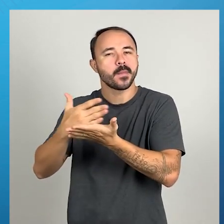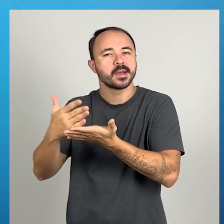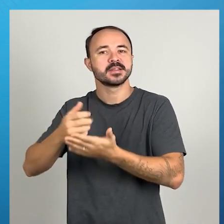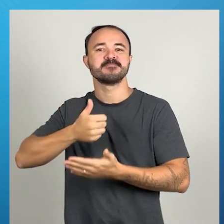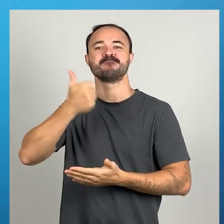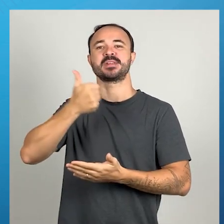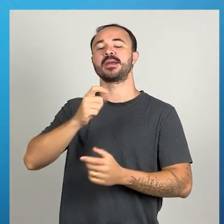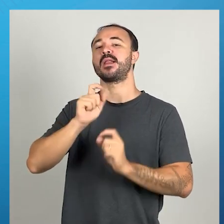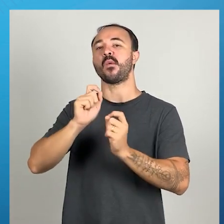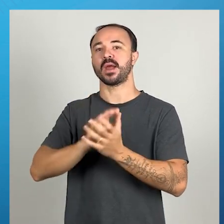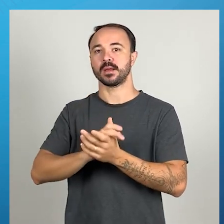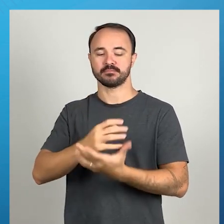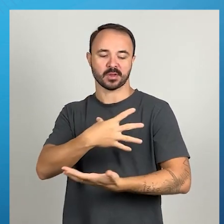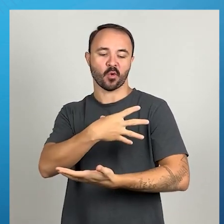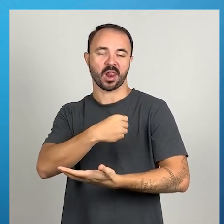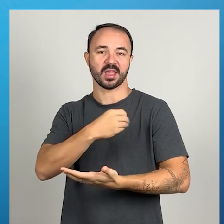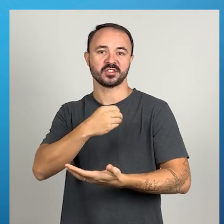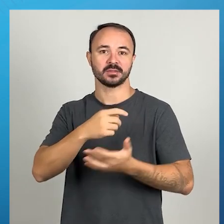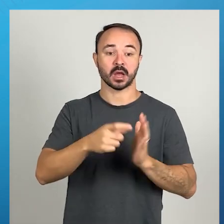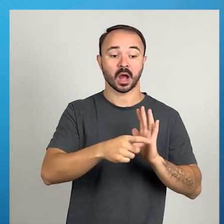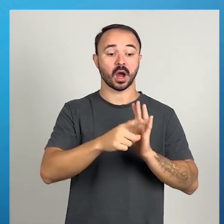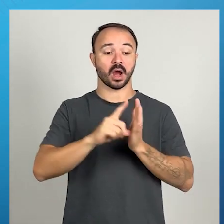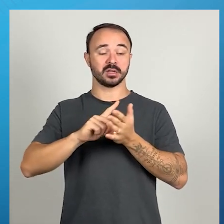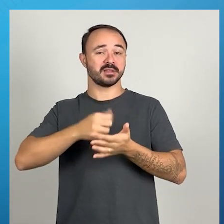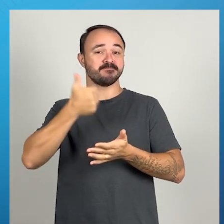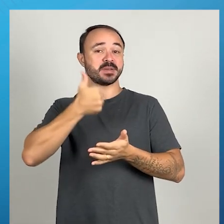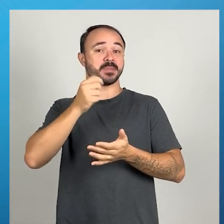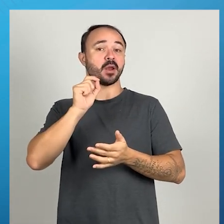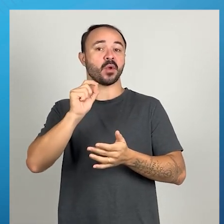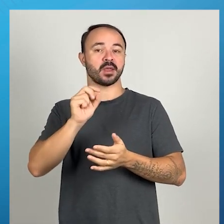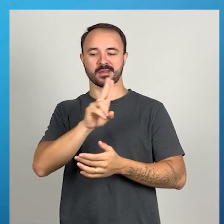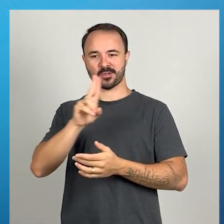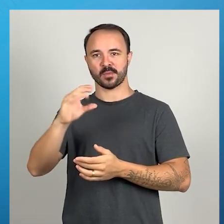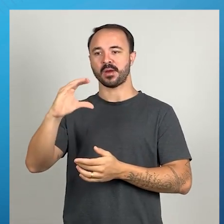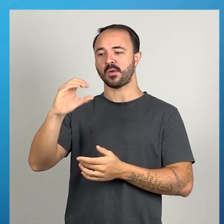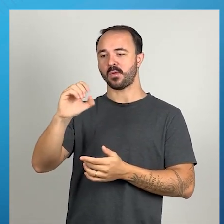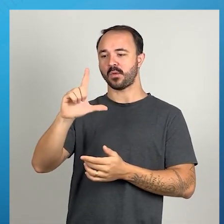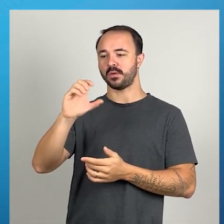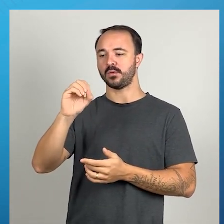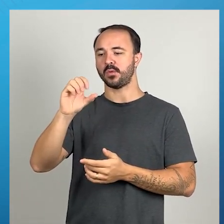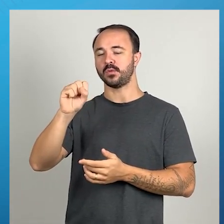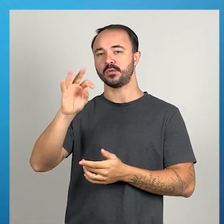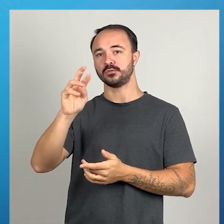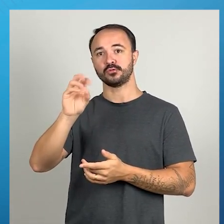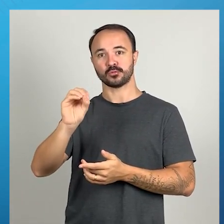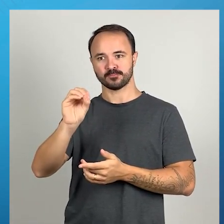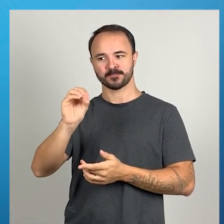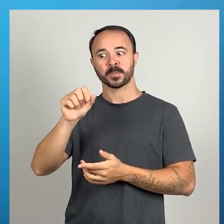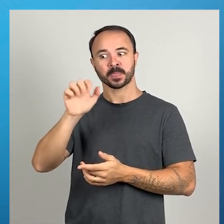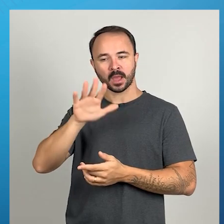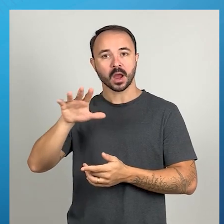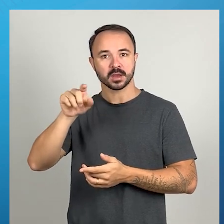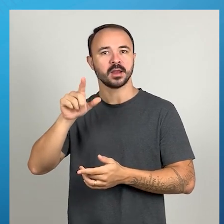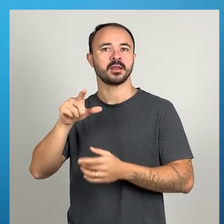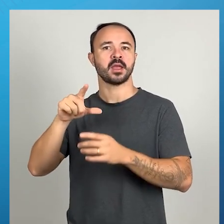que sai é o colostro. Então, esse leite, né, essa substância, que esse líquido amarelado e espesso, ele é rico em anticorpos e